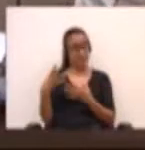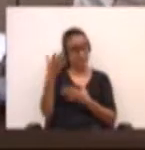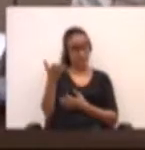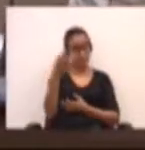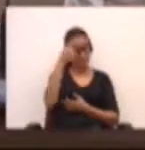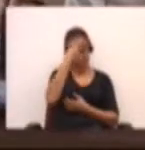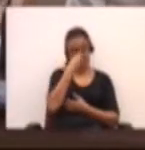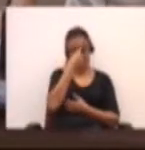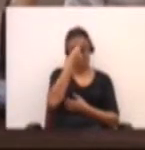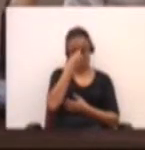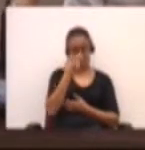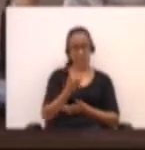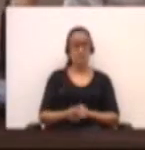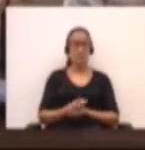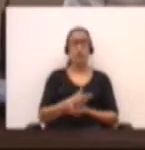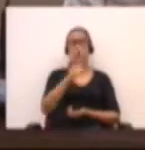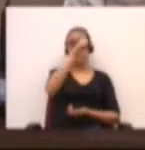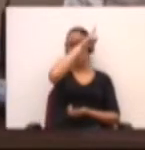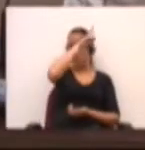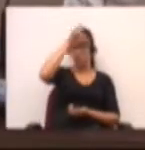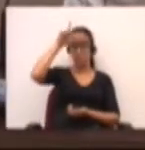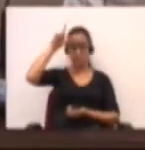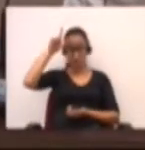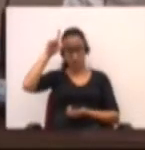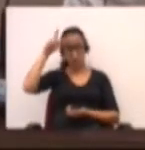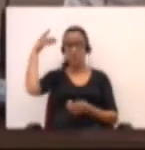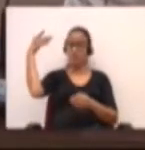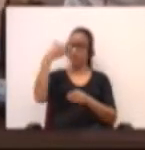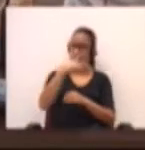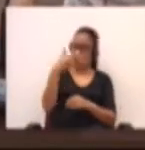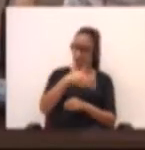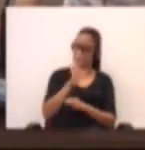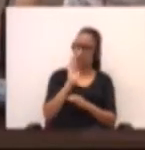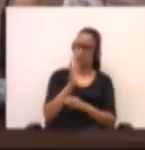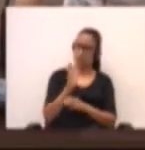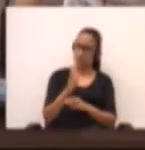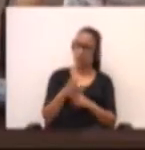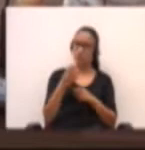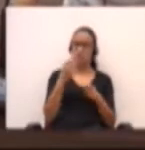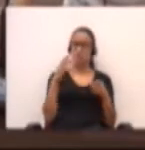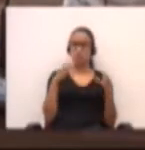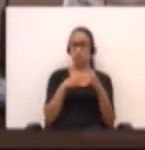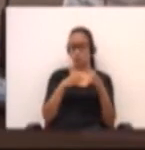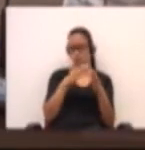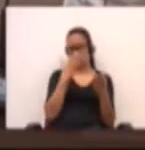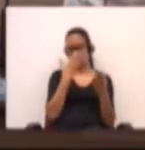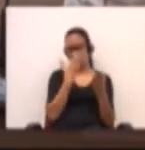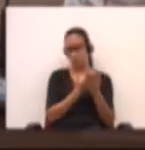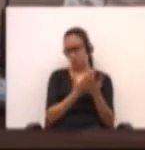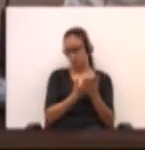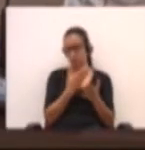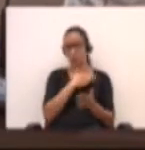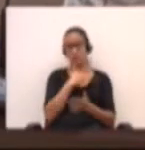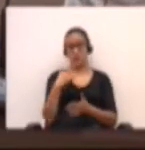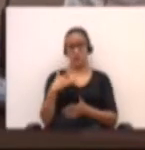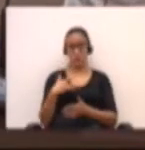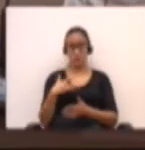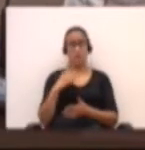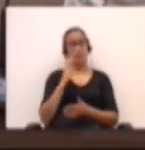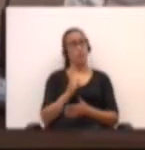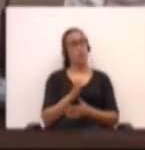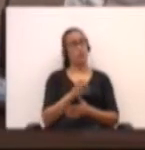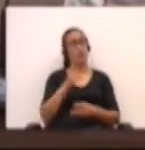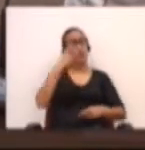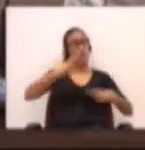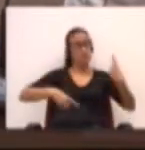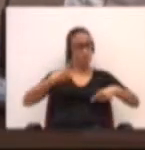o Luizinho participa da Comissão da Saúde, ele esteve numa comissão que nós discutíamos sobre isso, sobre essa questão dos